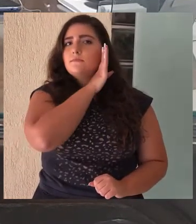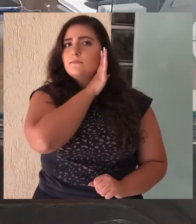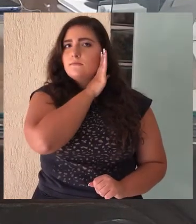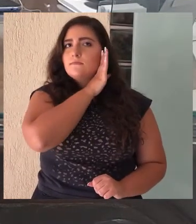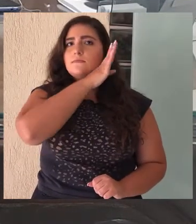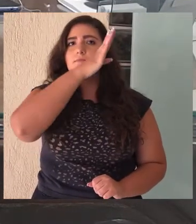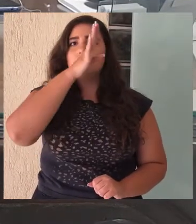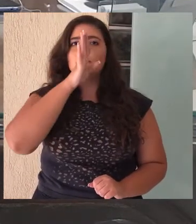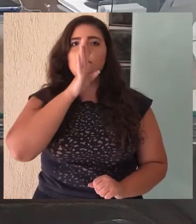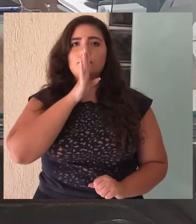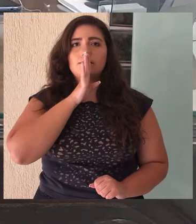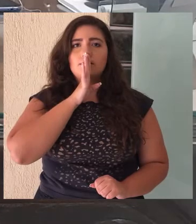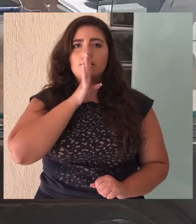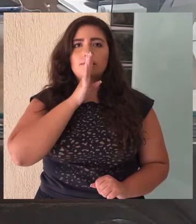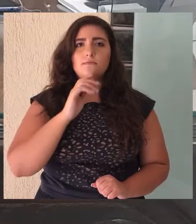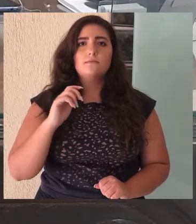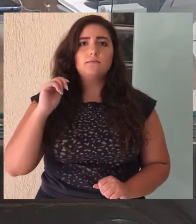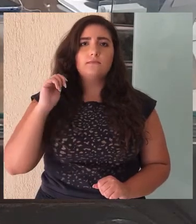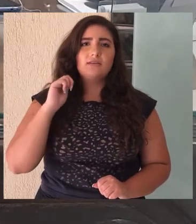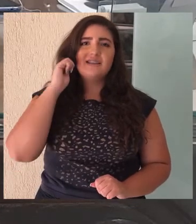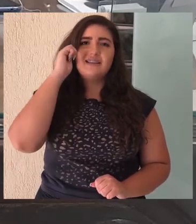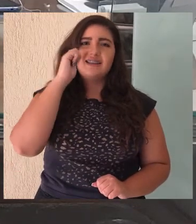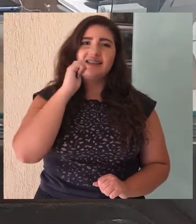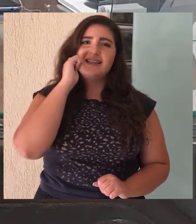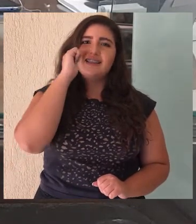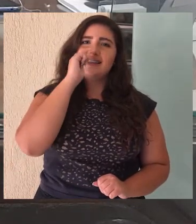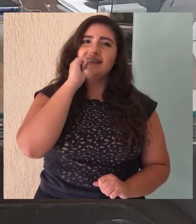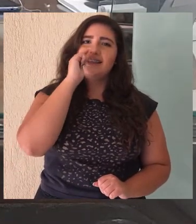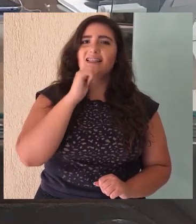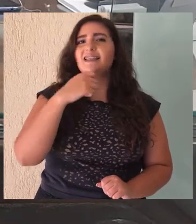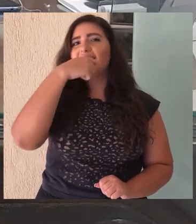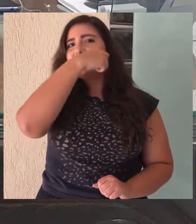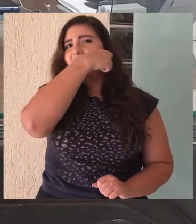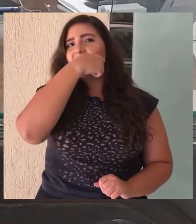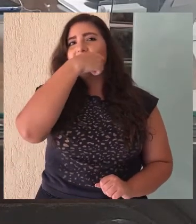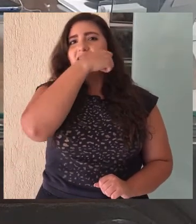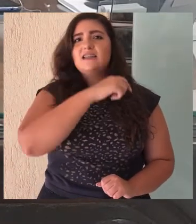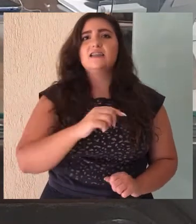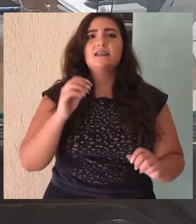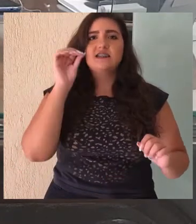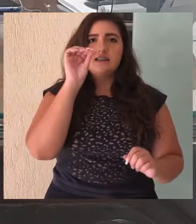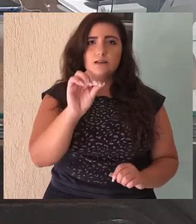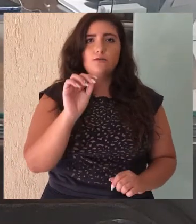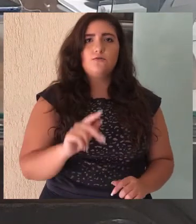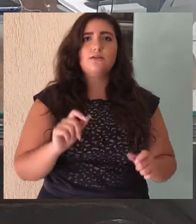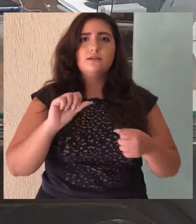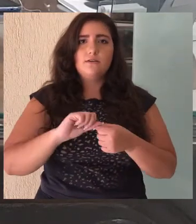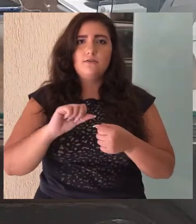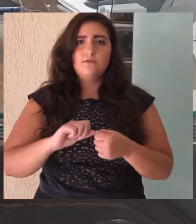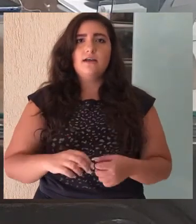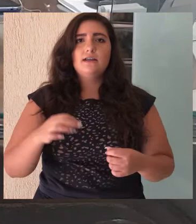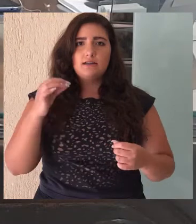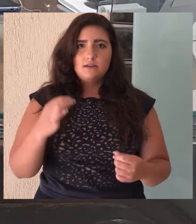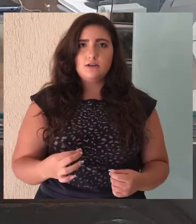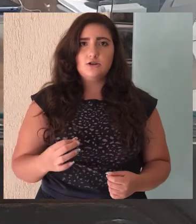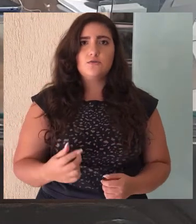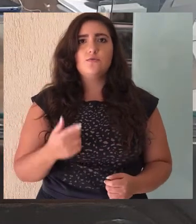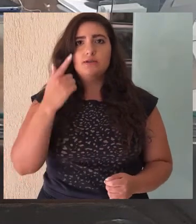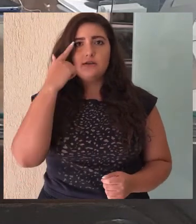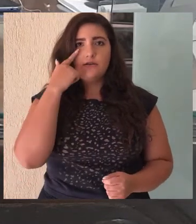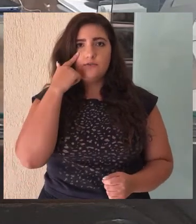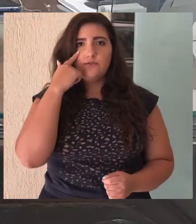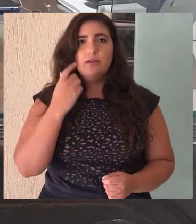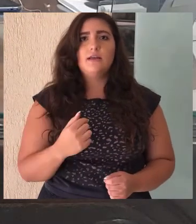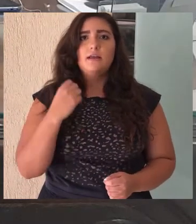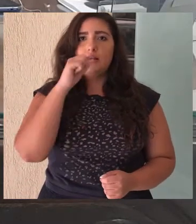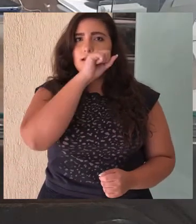esquerda, depois inferior esquerda e inferior direita. Quando você padroniza a sua escovação, você tem certeza que